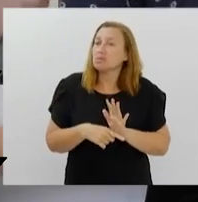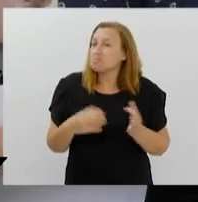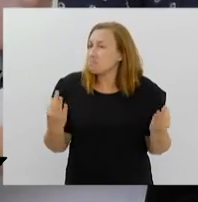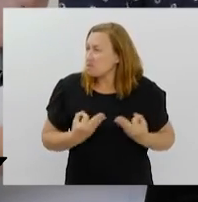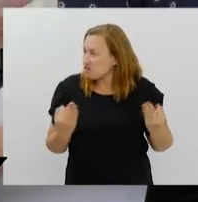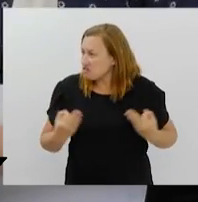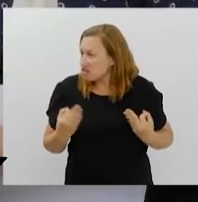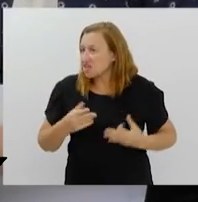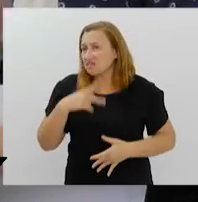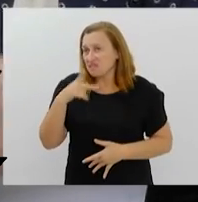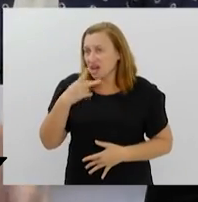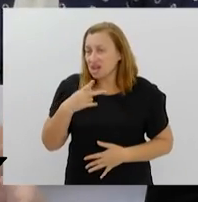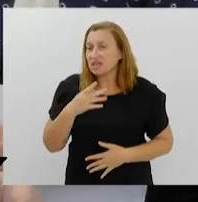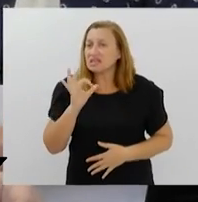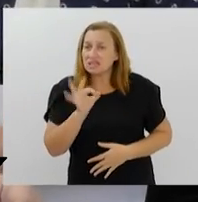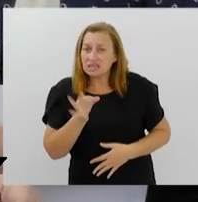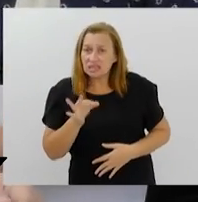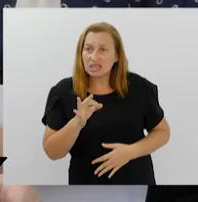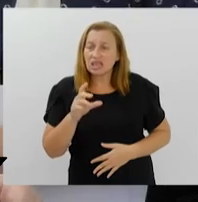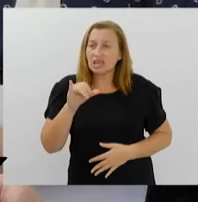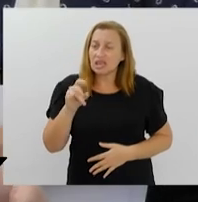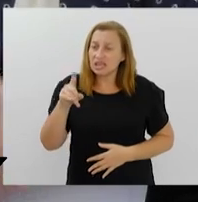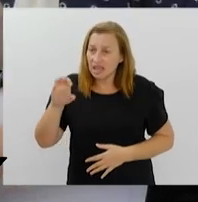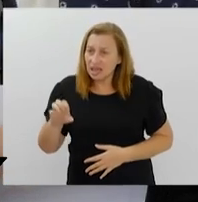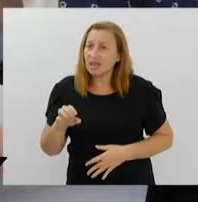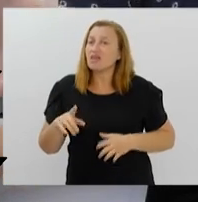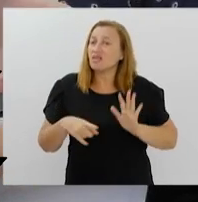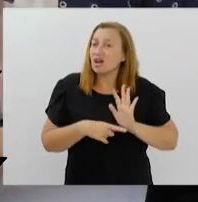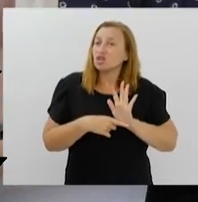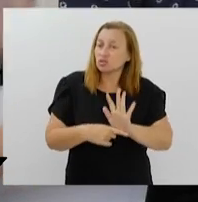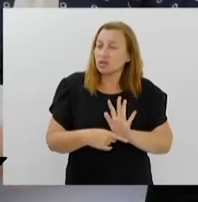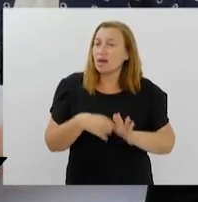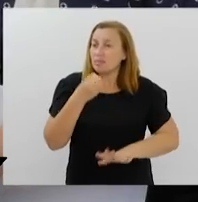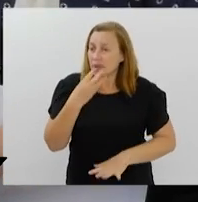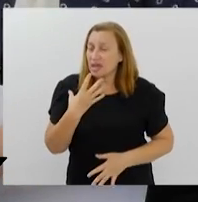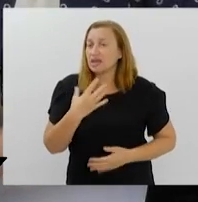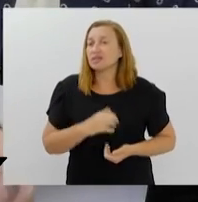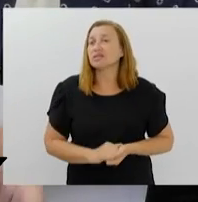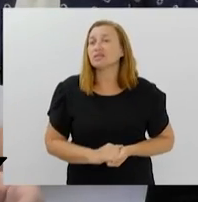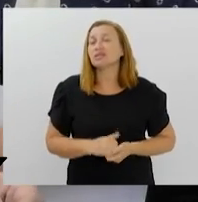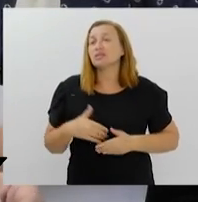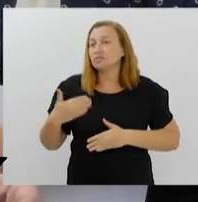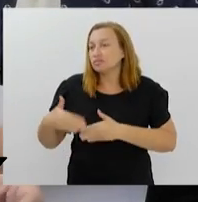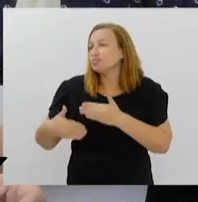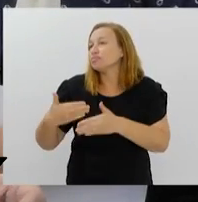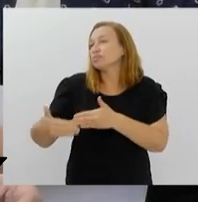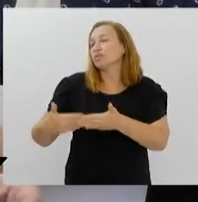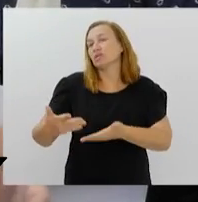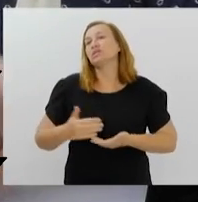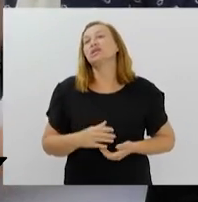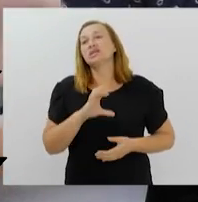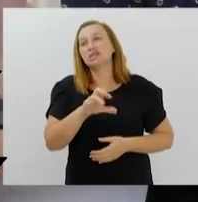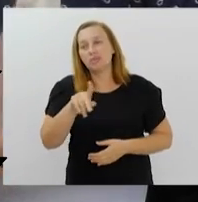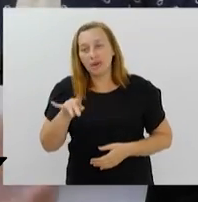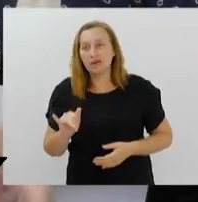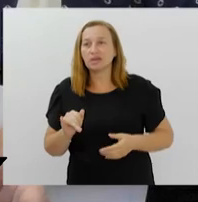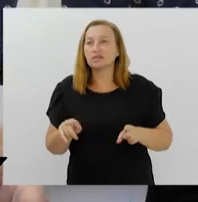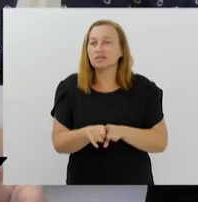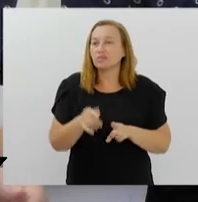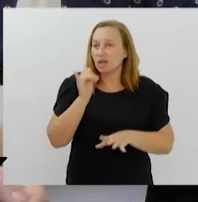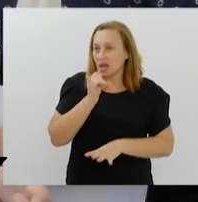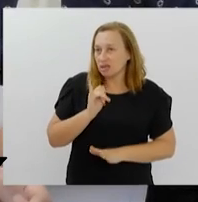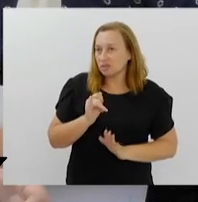perfeitas as colocações tenho certeza que o idec pode contribuir contribuir muito no decorrer e dessa CPI inclusive nos